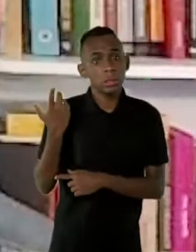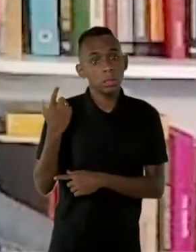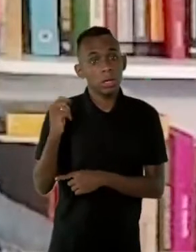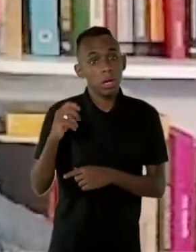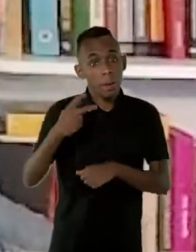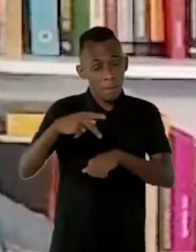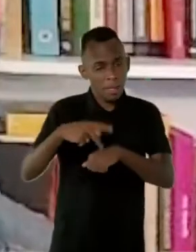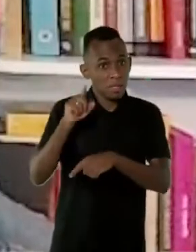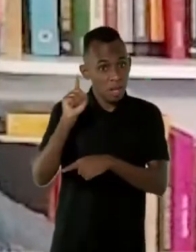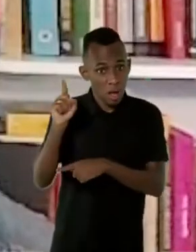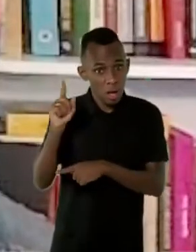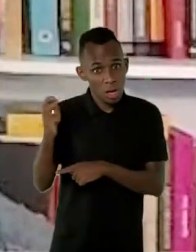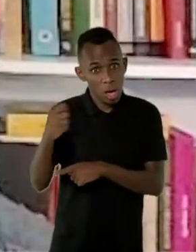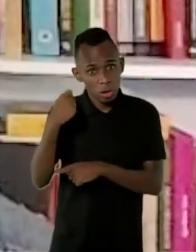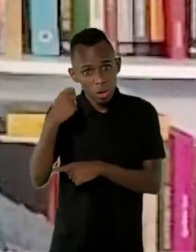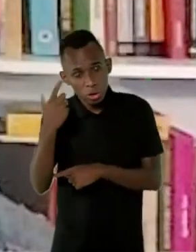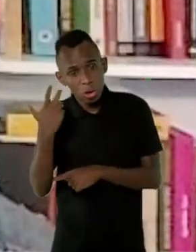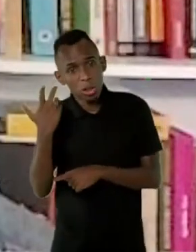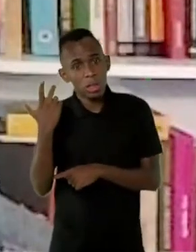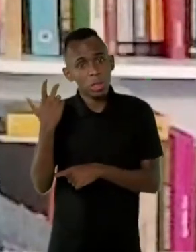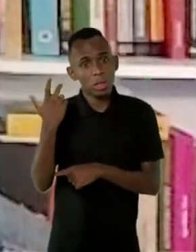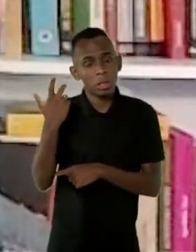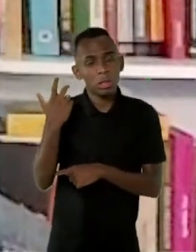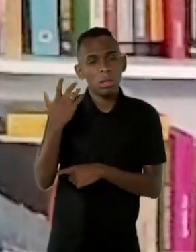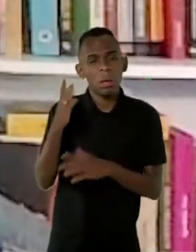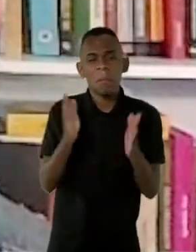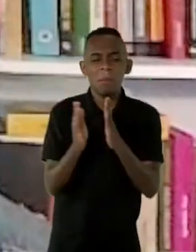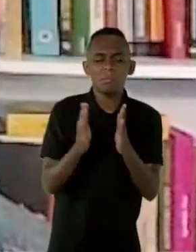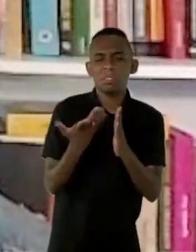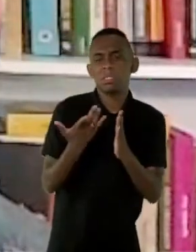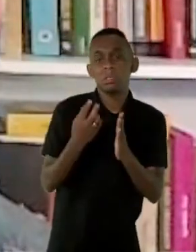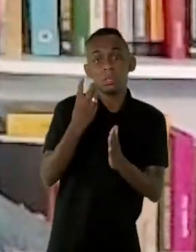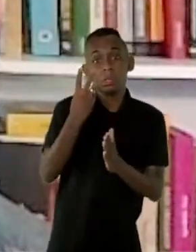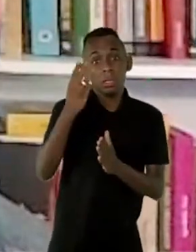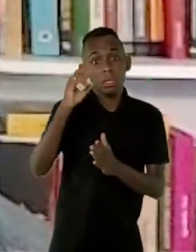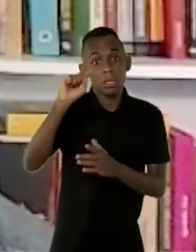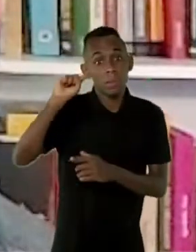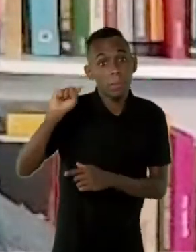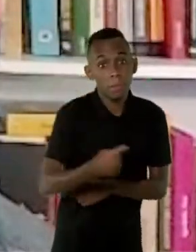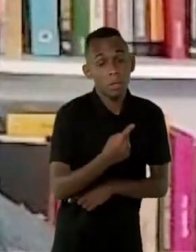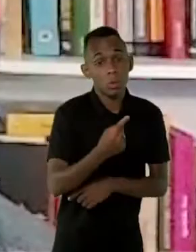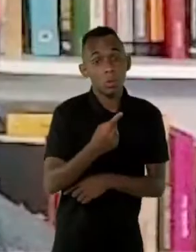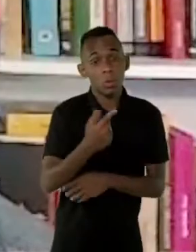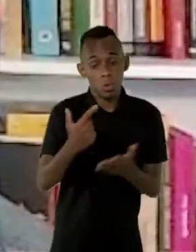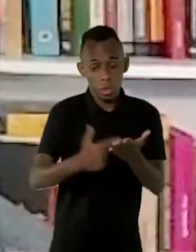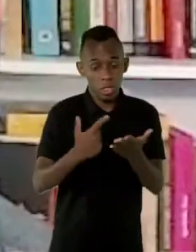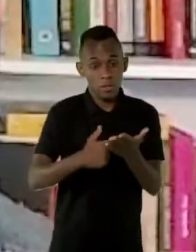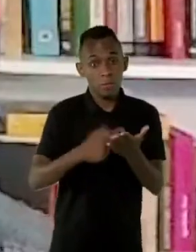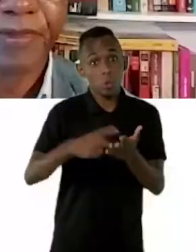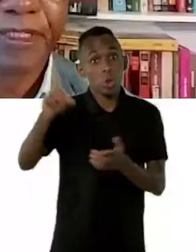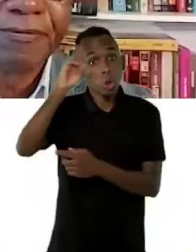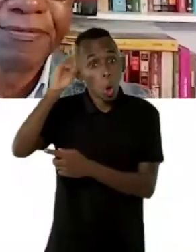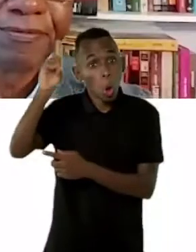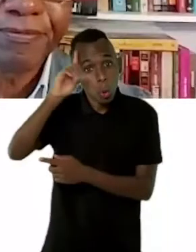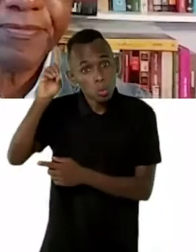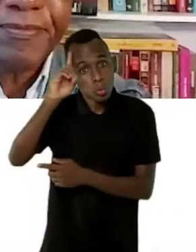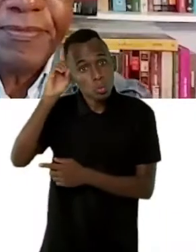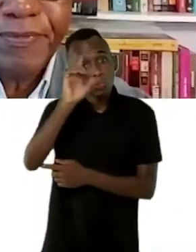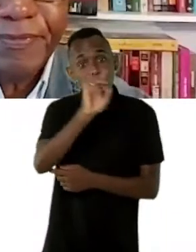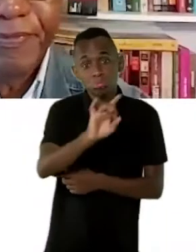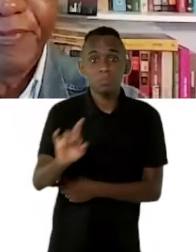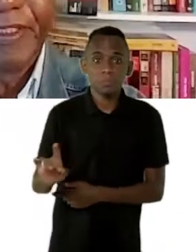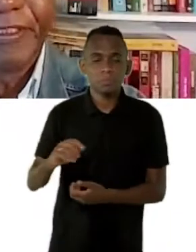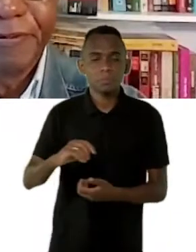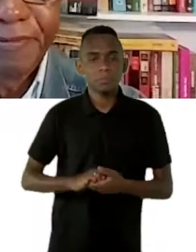Carolina vendia, mais ou menos na Argentina, por volta de 3.000 livros por dia. Pois é, a gente está falando de um mundo da